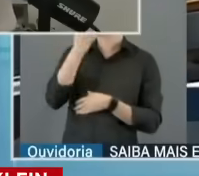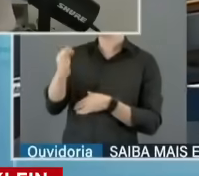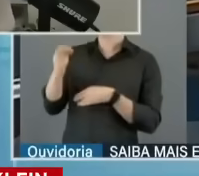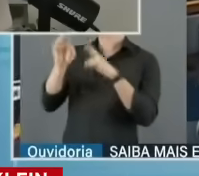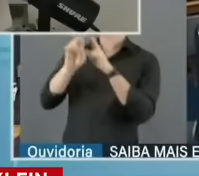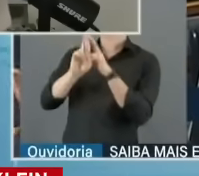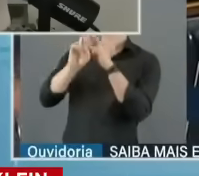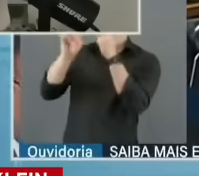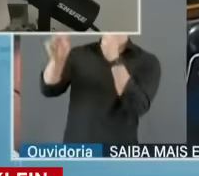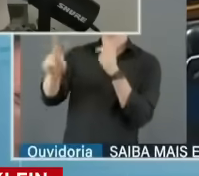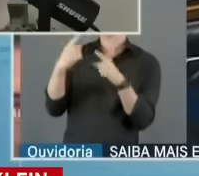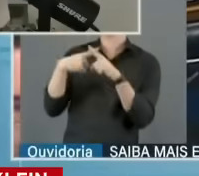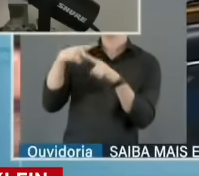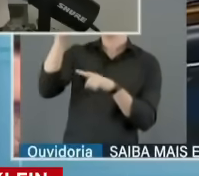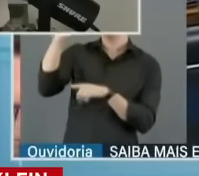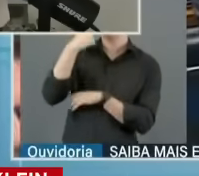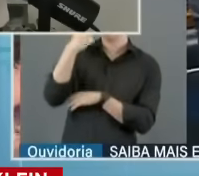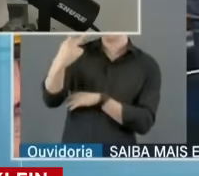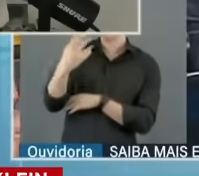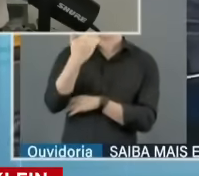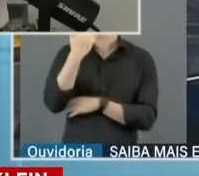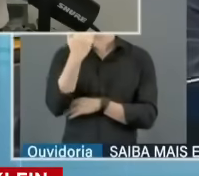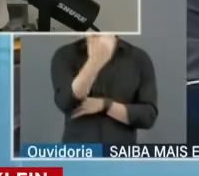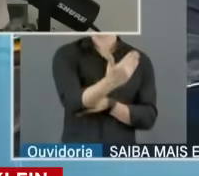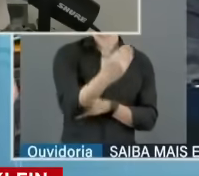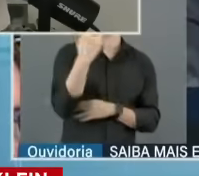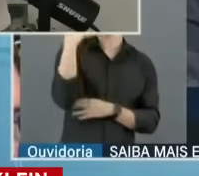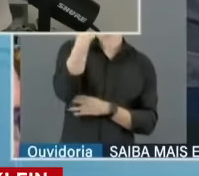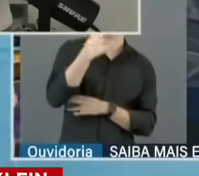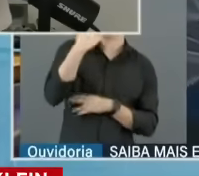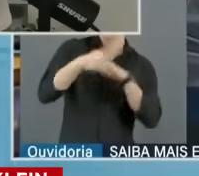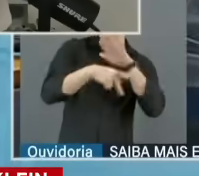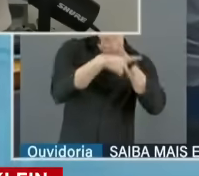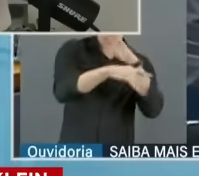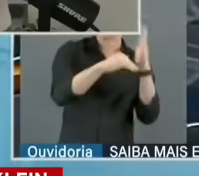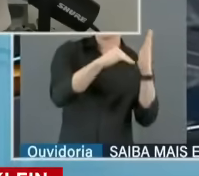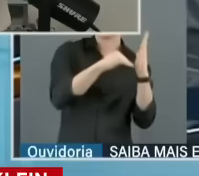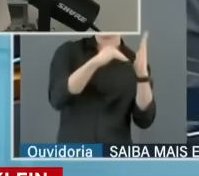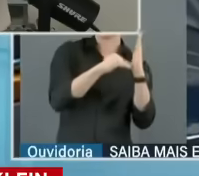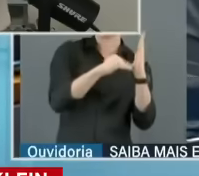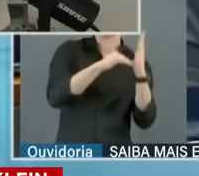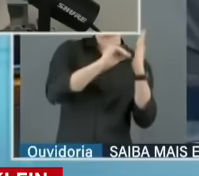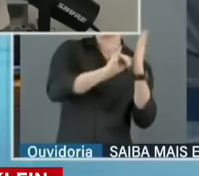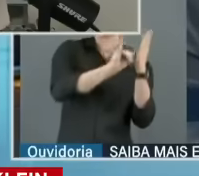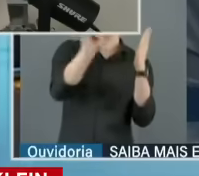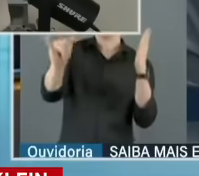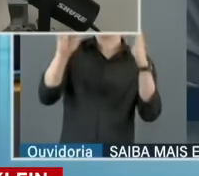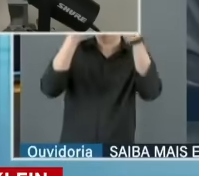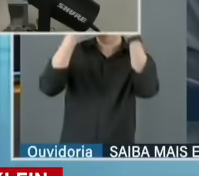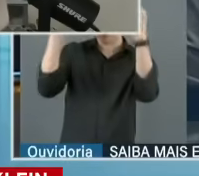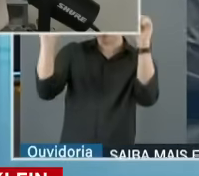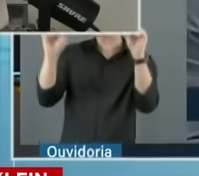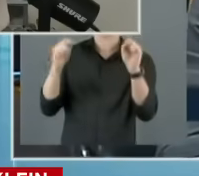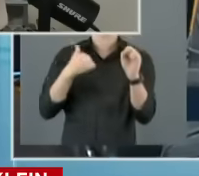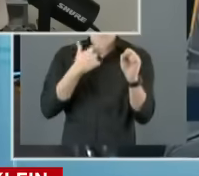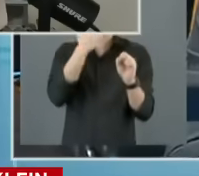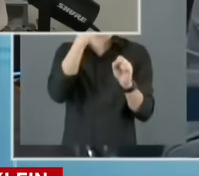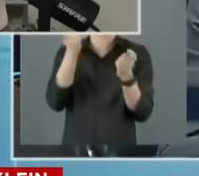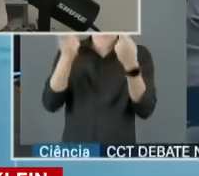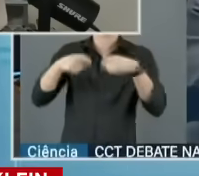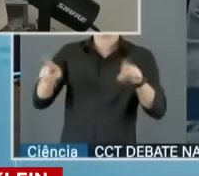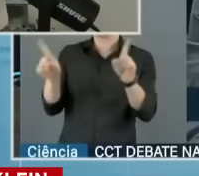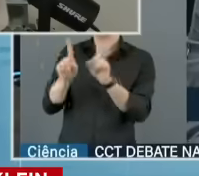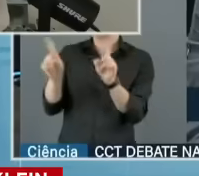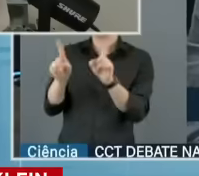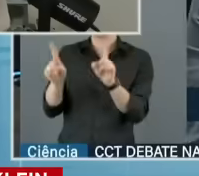o que nós devemos esperar para esse segundo semestre, talvez o tom seja dado hoje, é que essa CPI avança, coisa que ela não fez até agora.